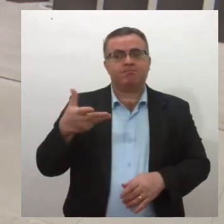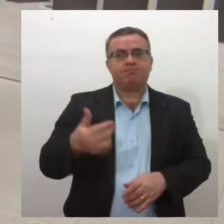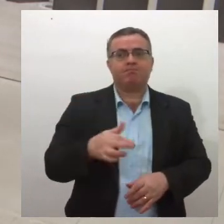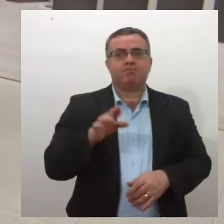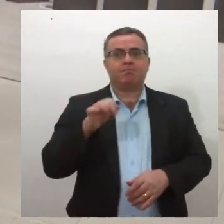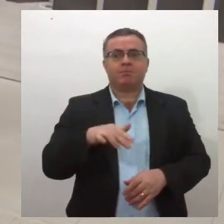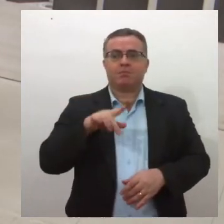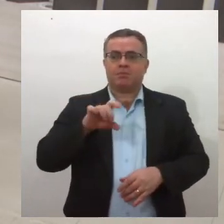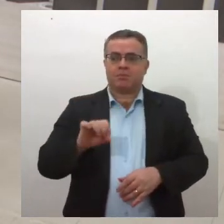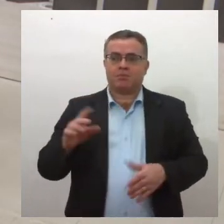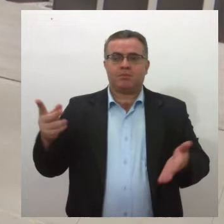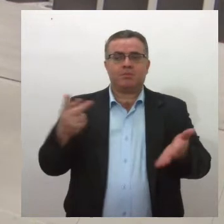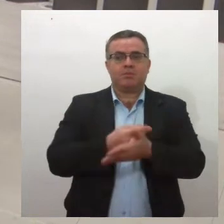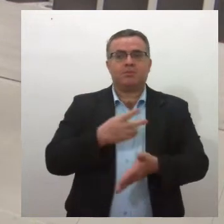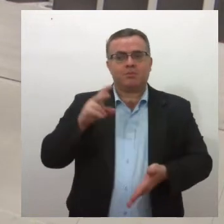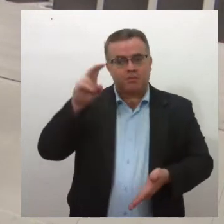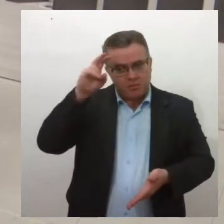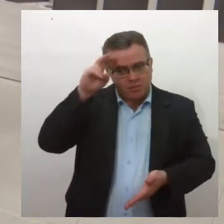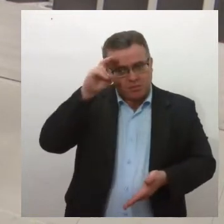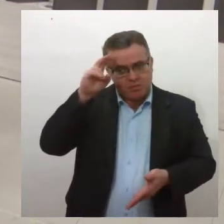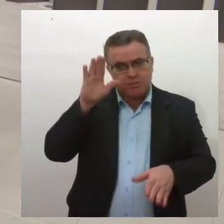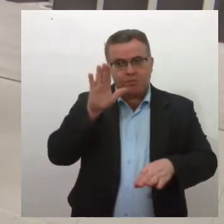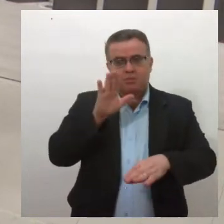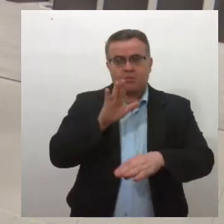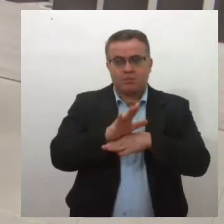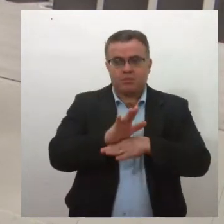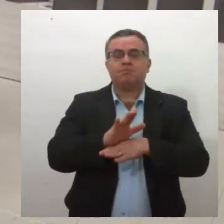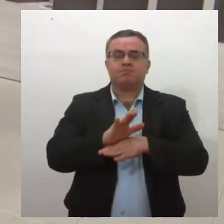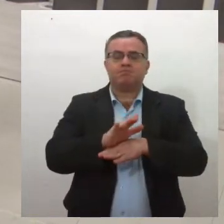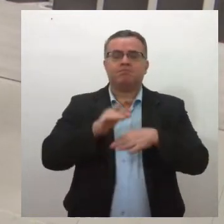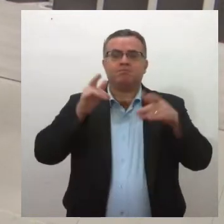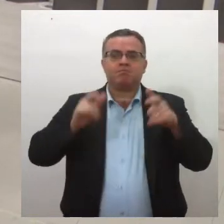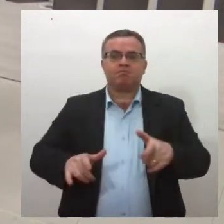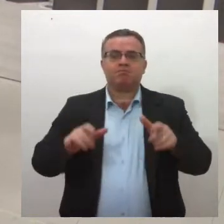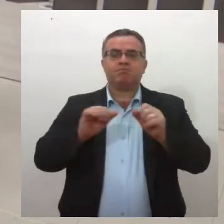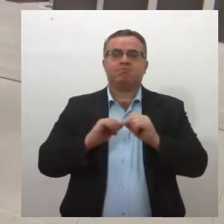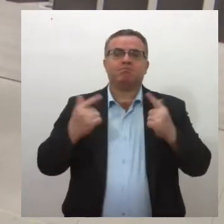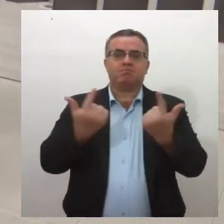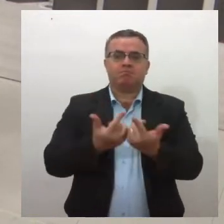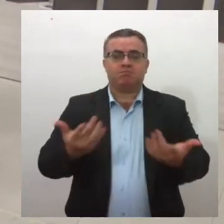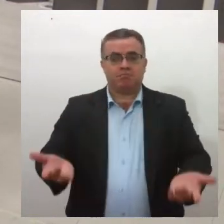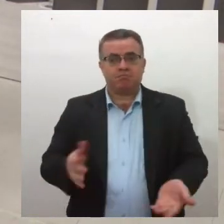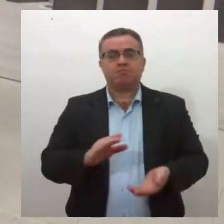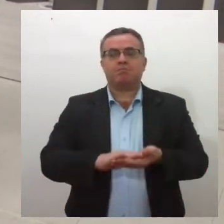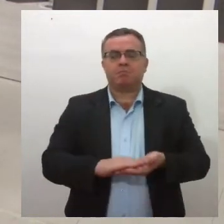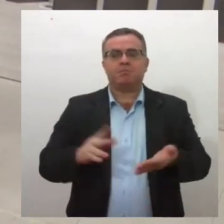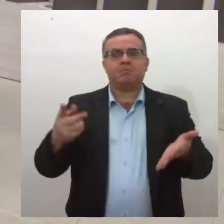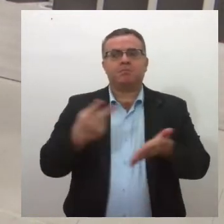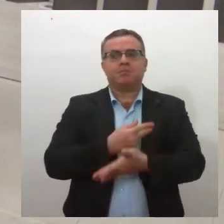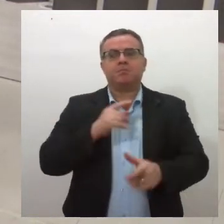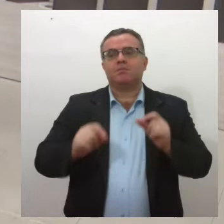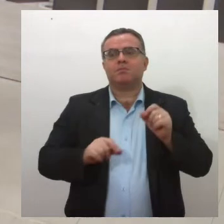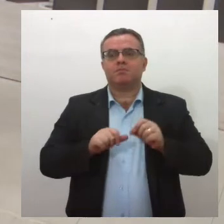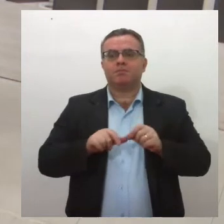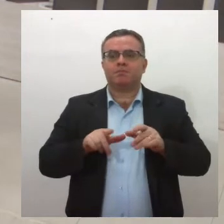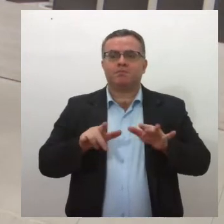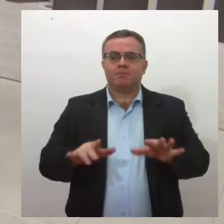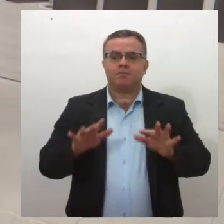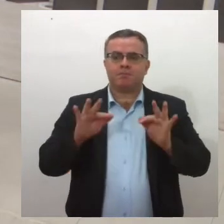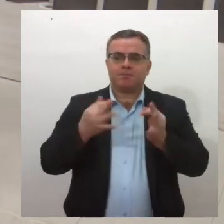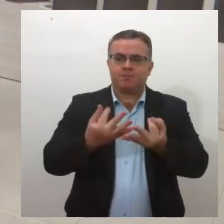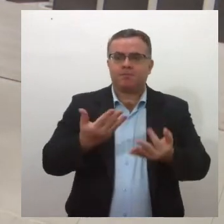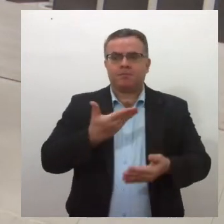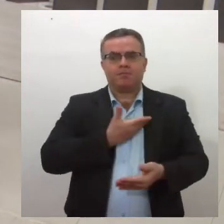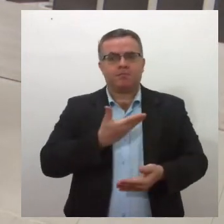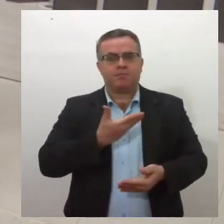Moura aconteceu na última quinta-feira à tarde no hall da Assembleia Legislativa de Sergipe. A comoção tomou conta de familiares,